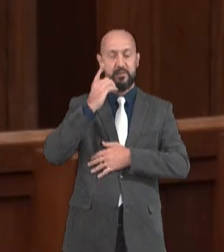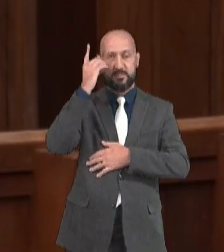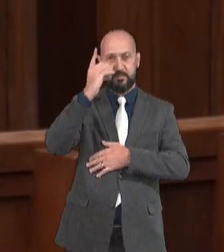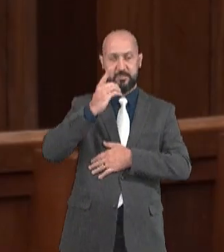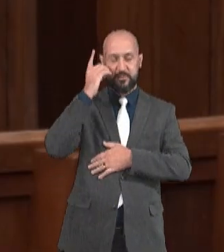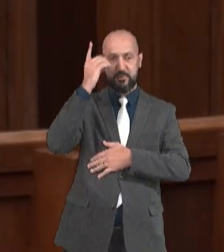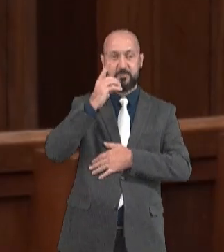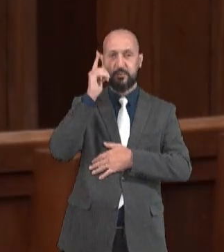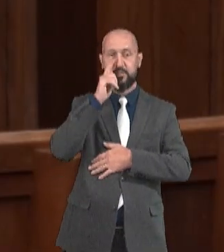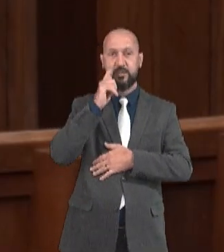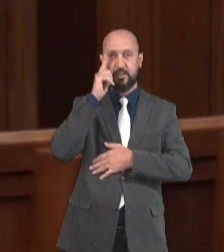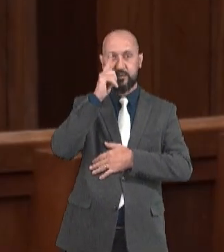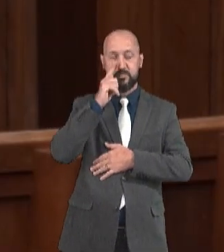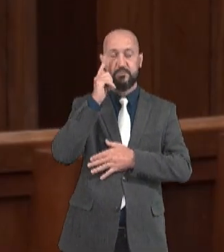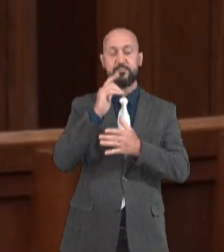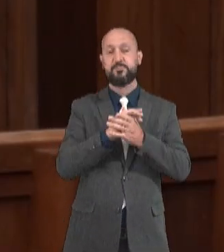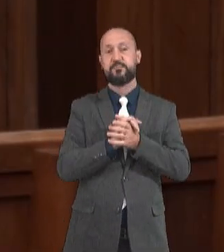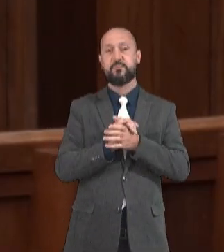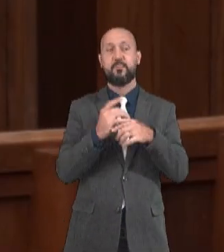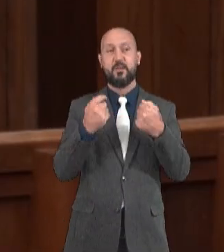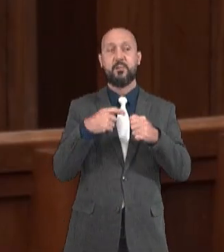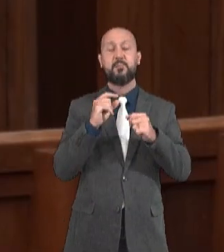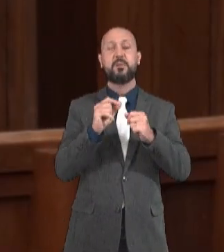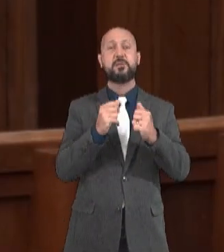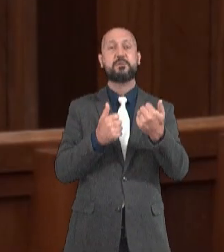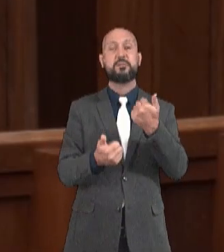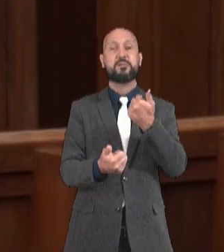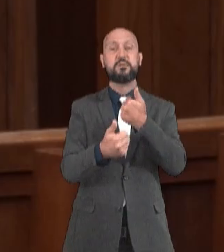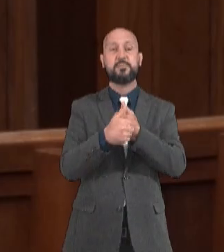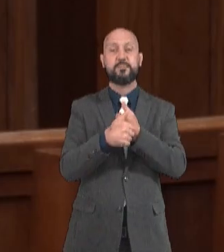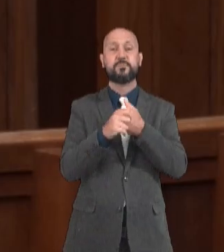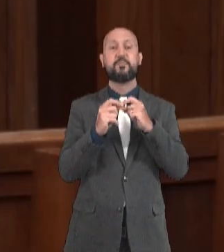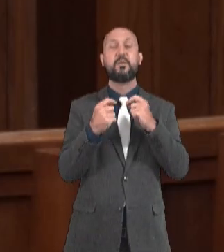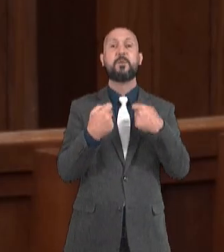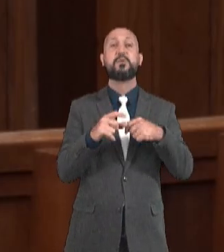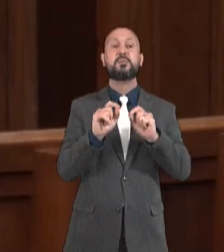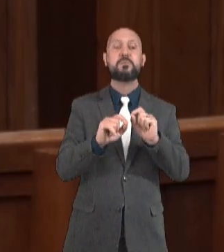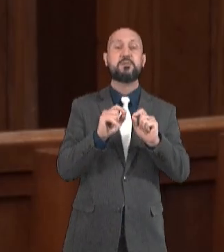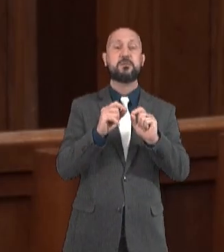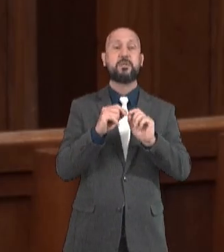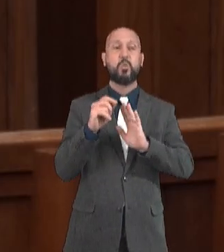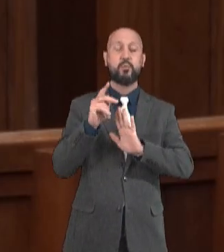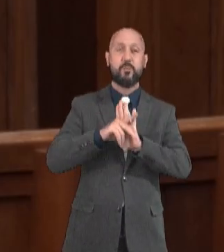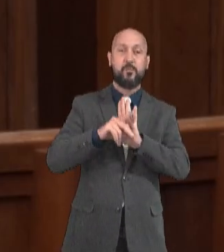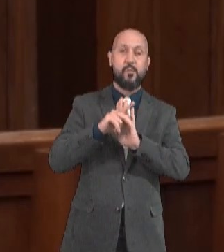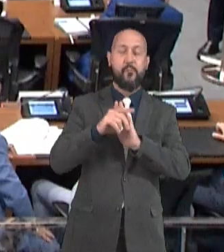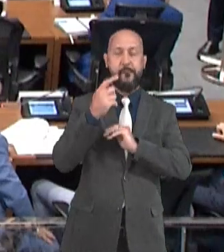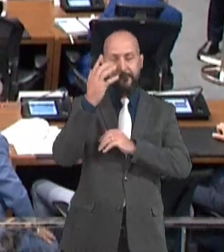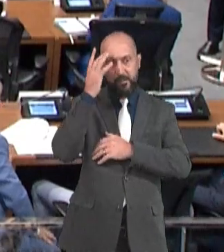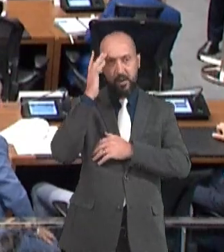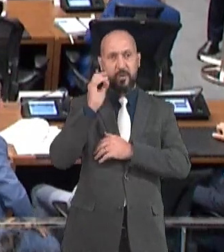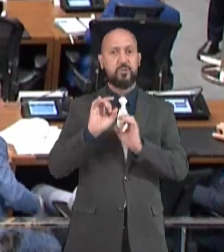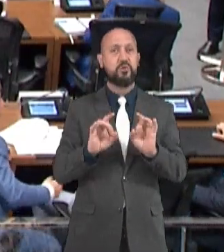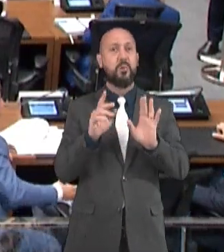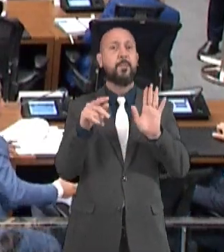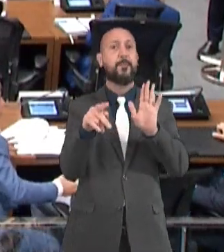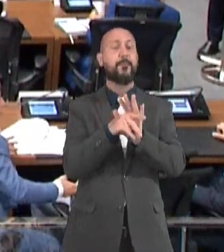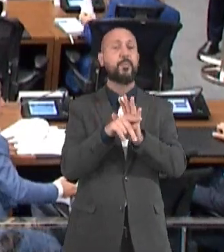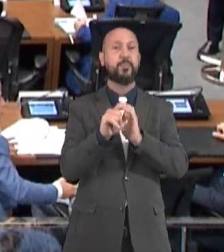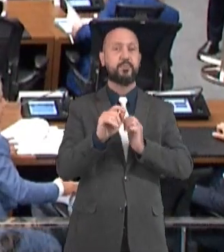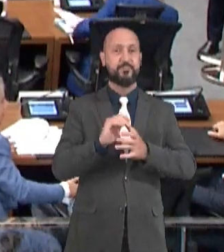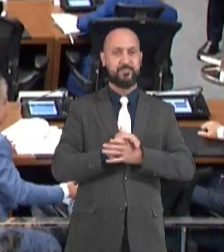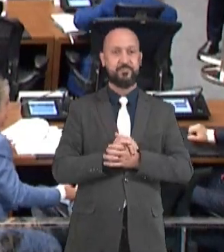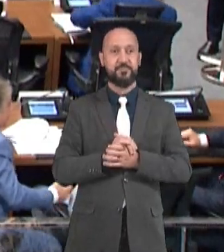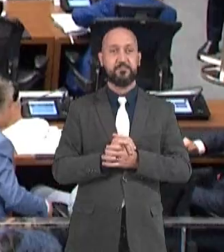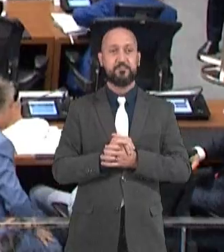Gleice. Precisamos nos aprofundar, precisamos ter um programa, eu acredito, específico com